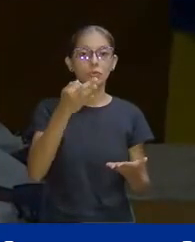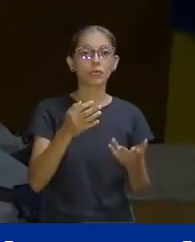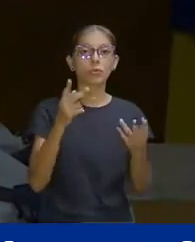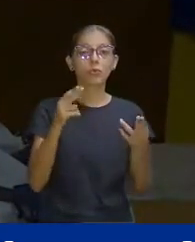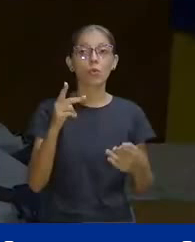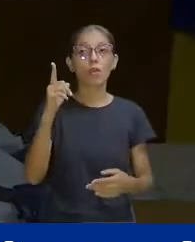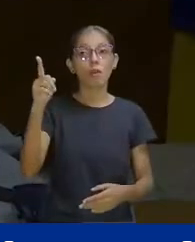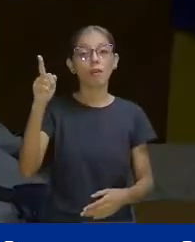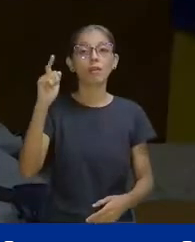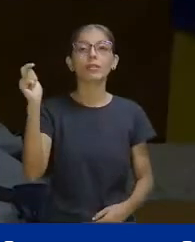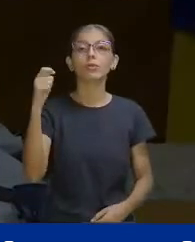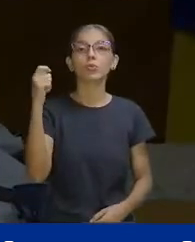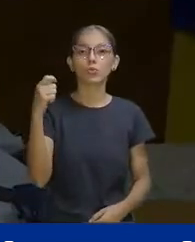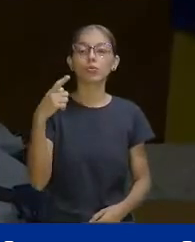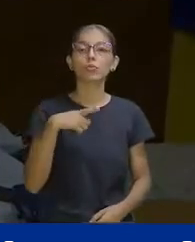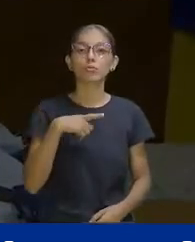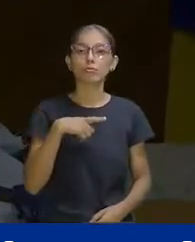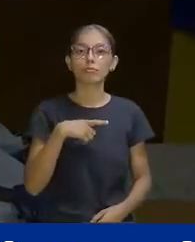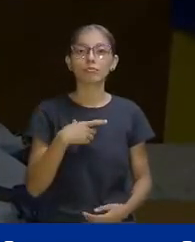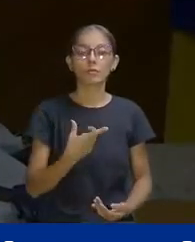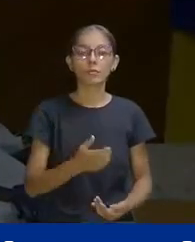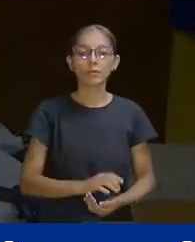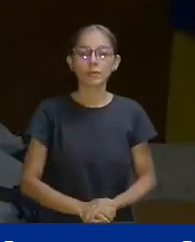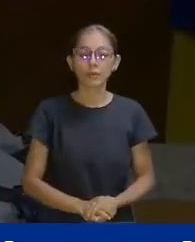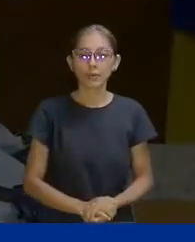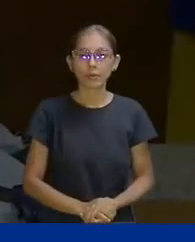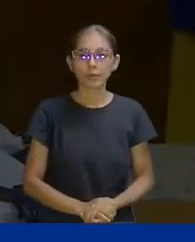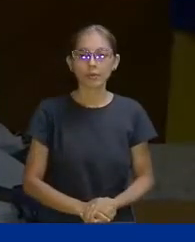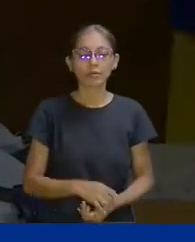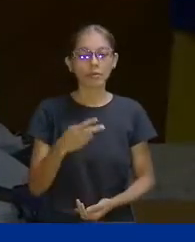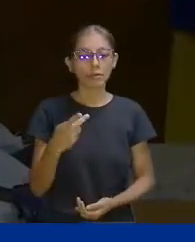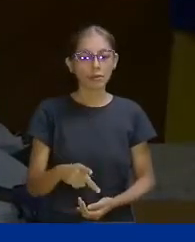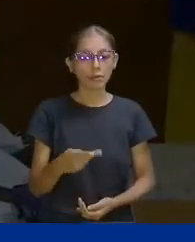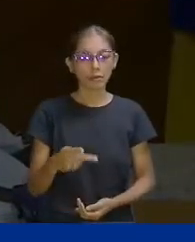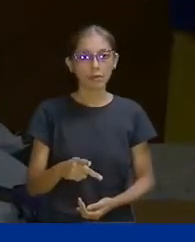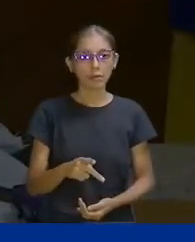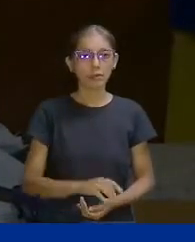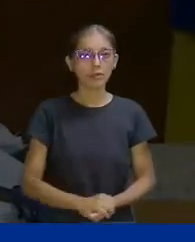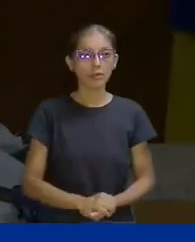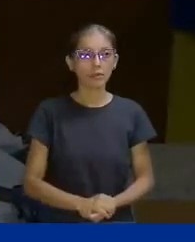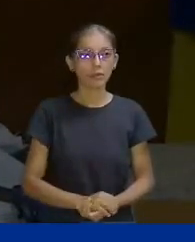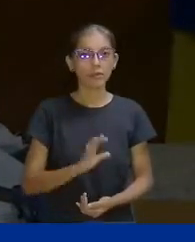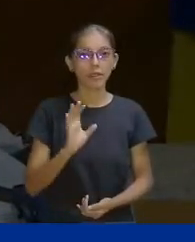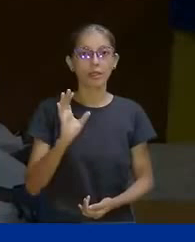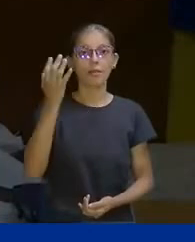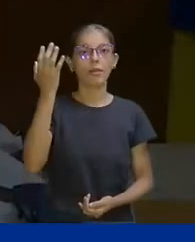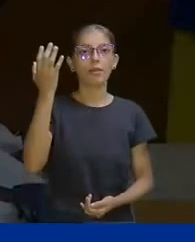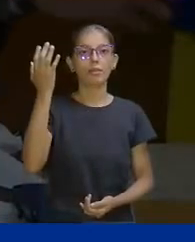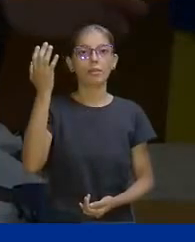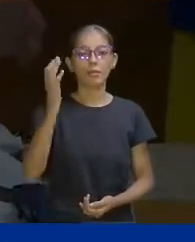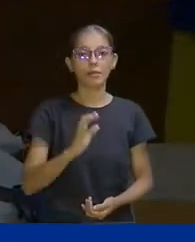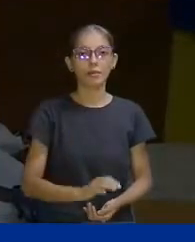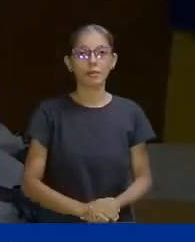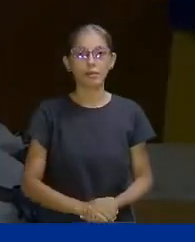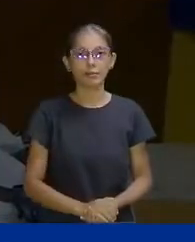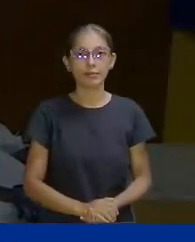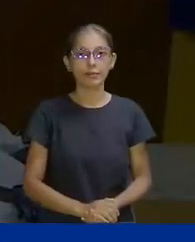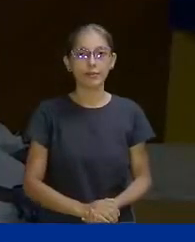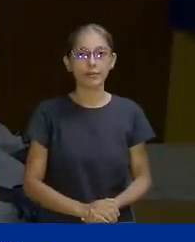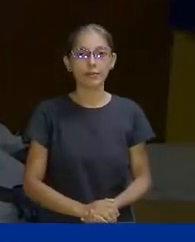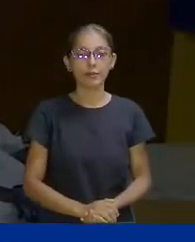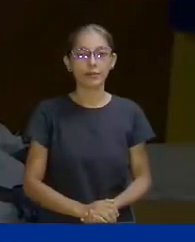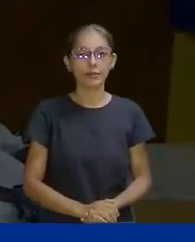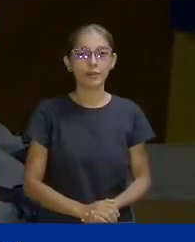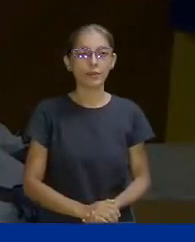Sul, começa com esse nosso clima daqui da Amazônia, que desce e encontra com uma frente fria lá para os Pampas, e é